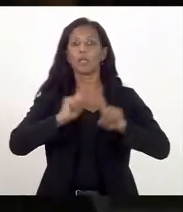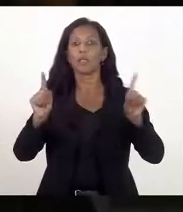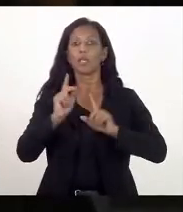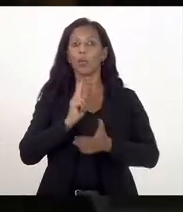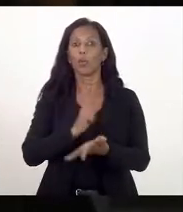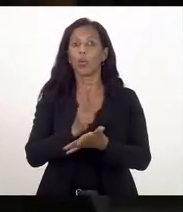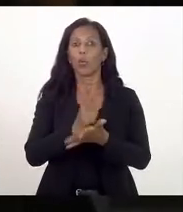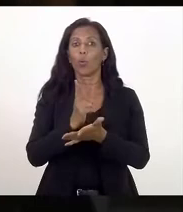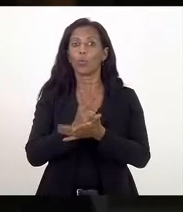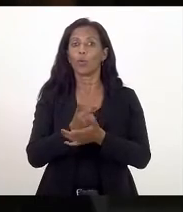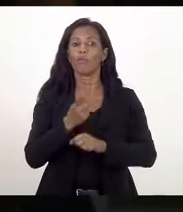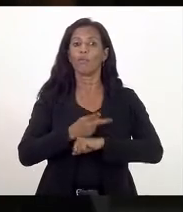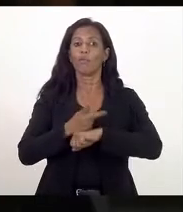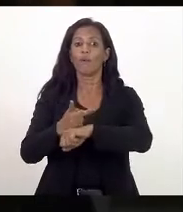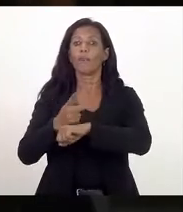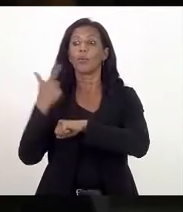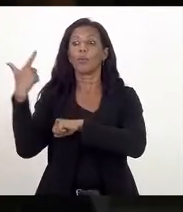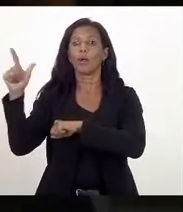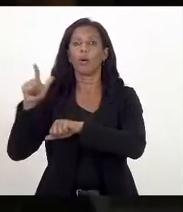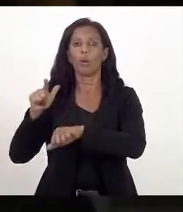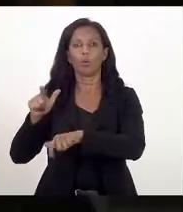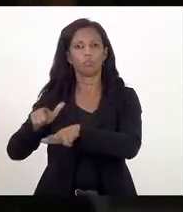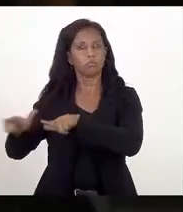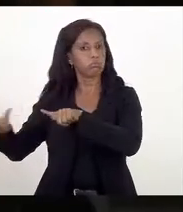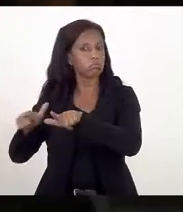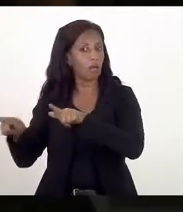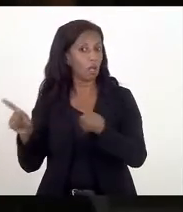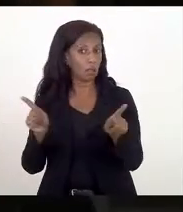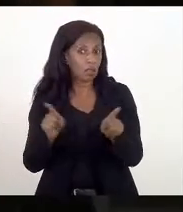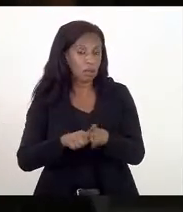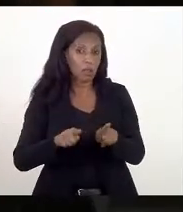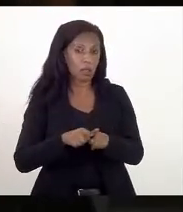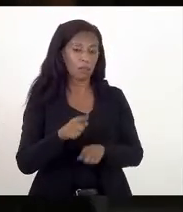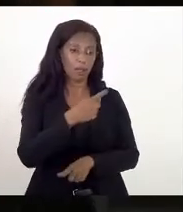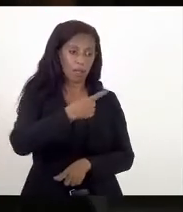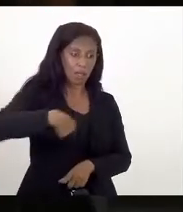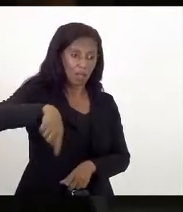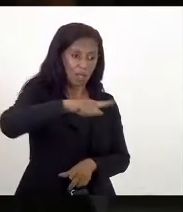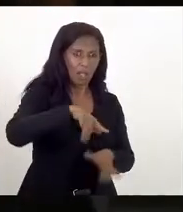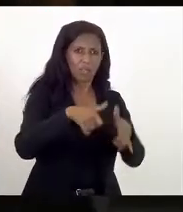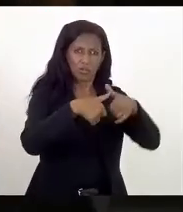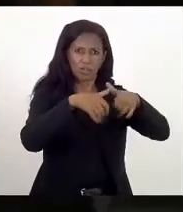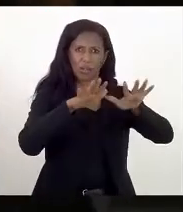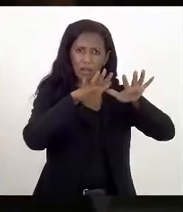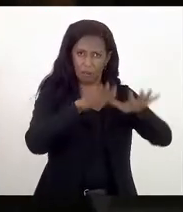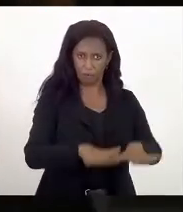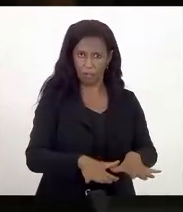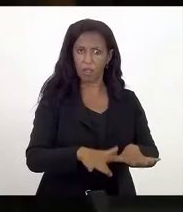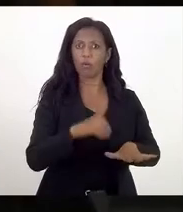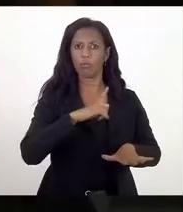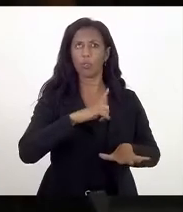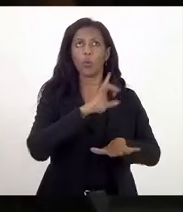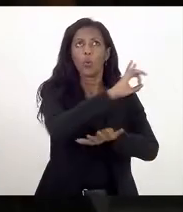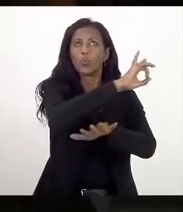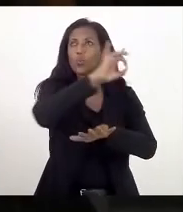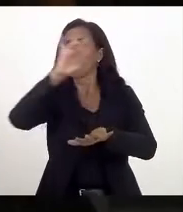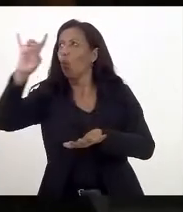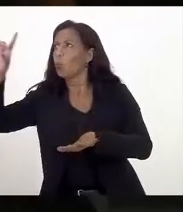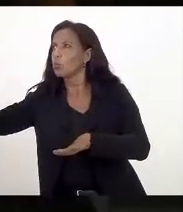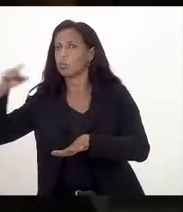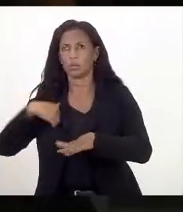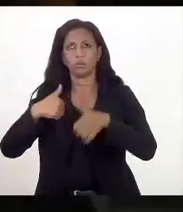no serviço público, vá procurar outro ofício. Em contrapartida, esses que ficam, e eu tenho certeza que todos aqui vão ficar,